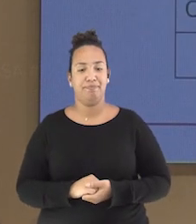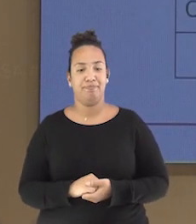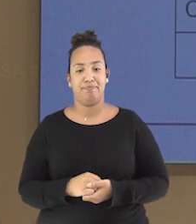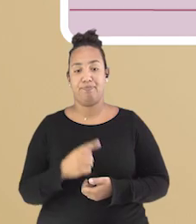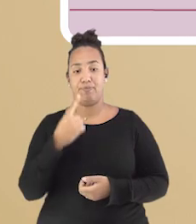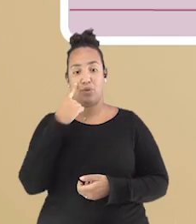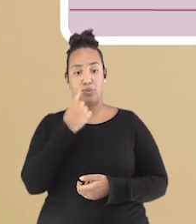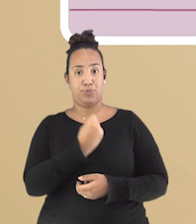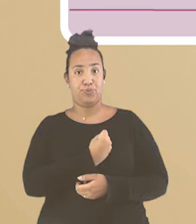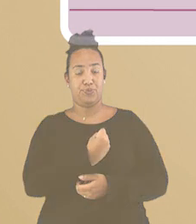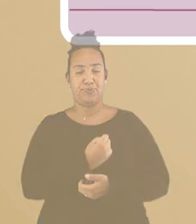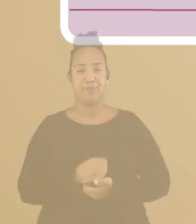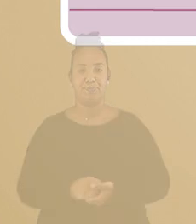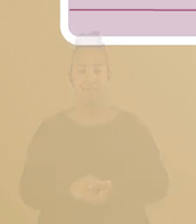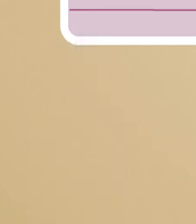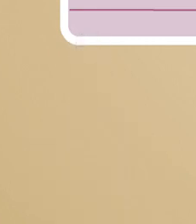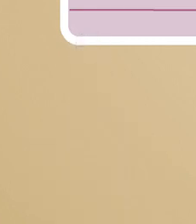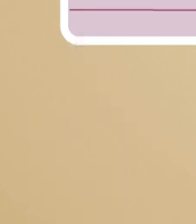do número.